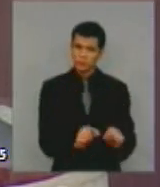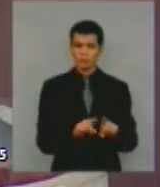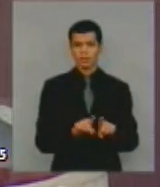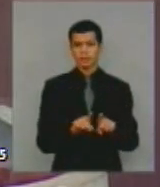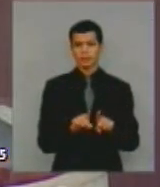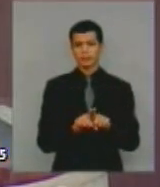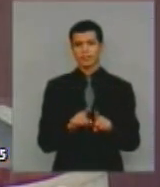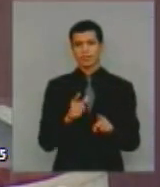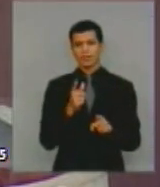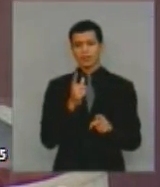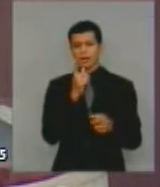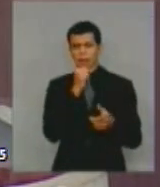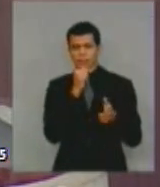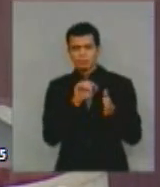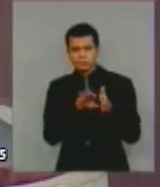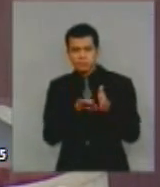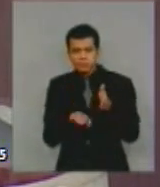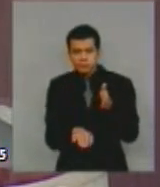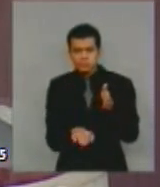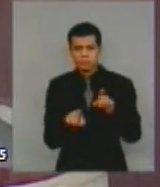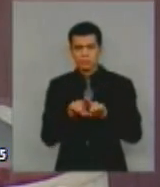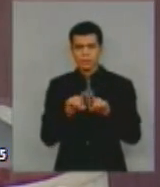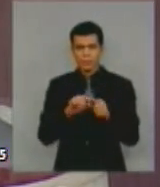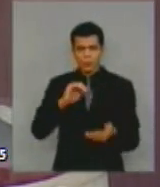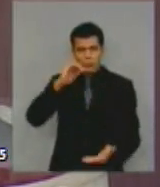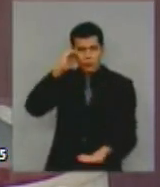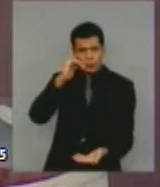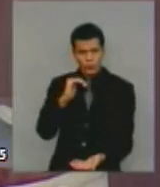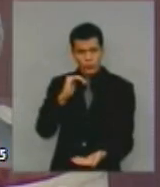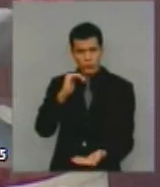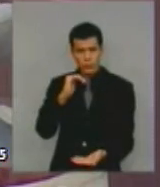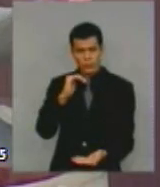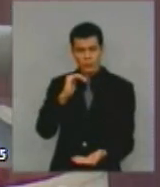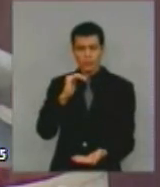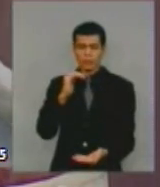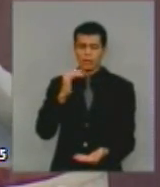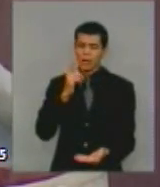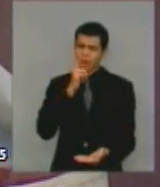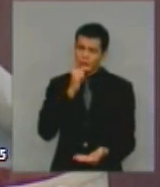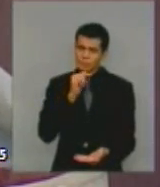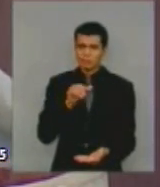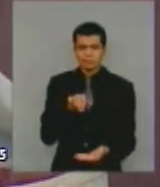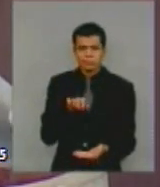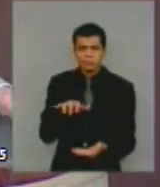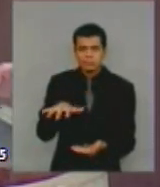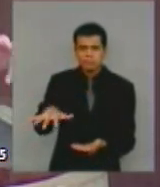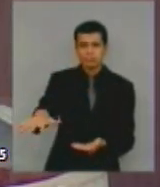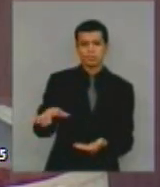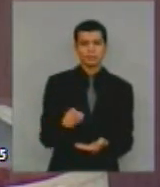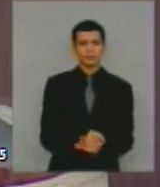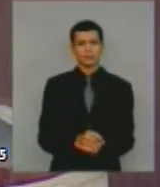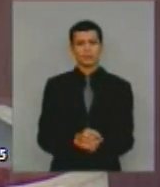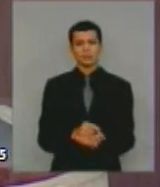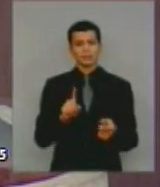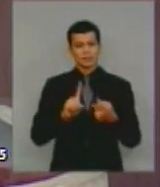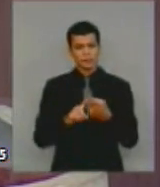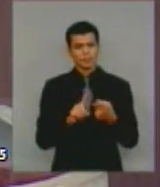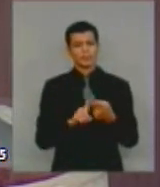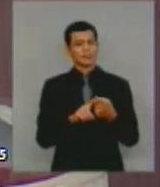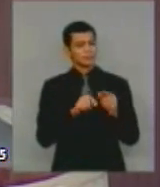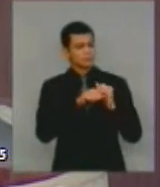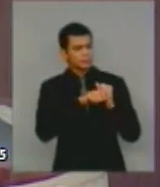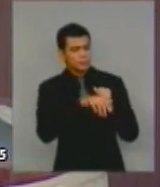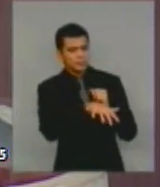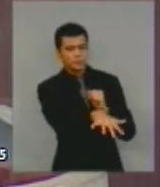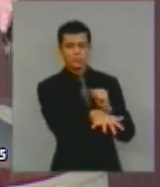barragens subterrâneas, as cisternas para abastecimento humano, as cisternas de calçadão, essas